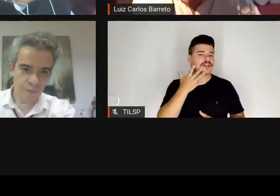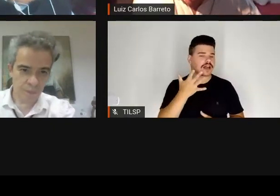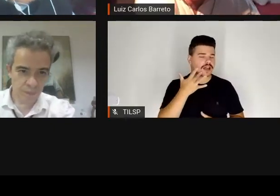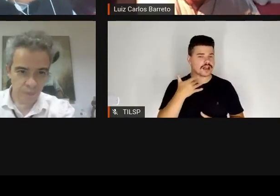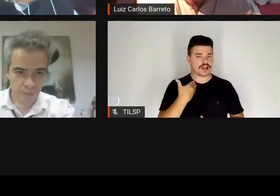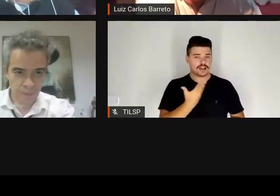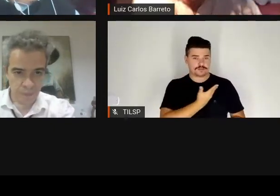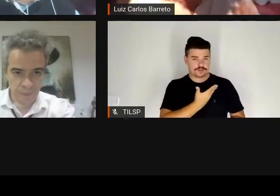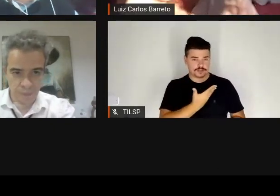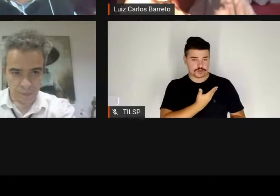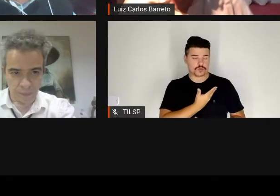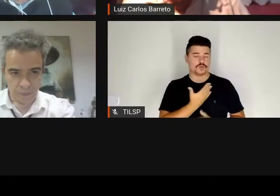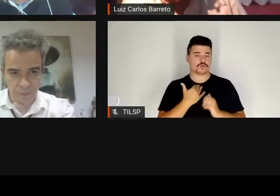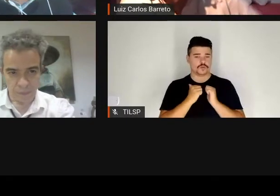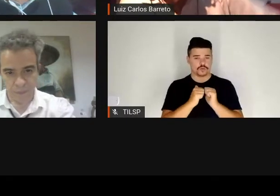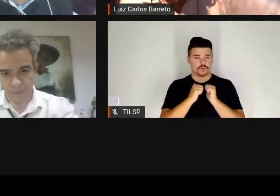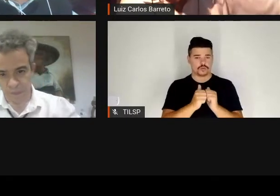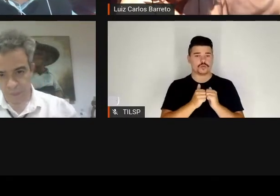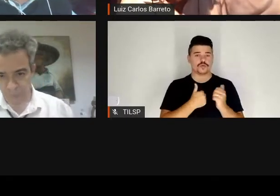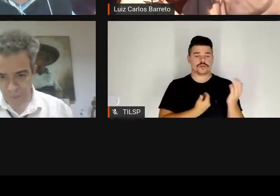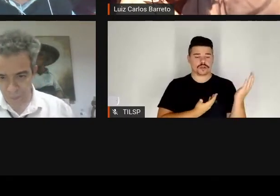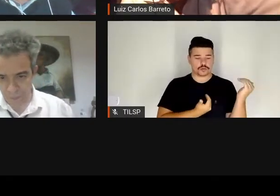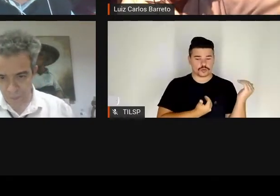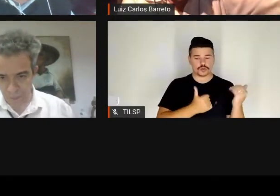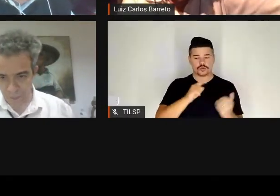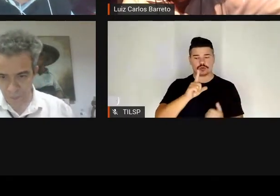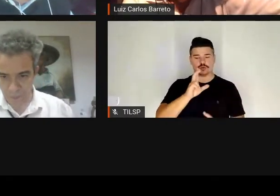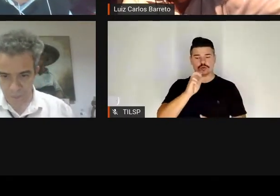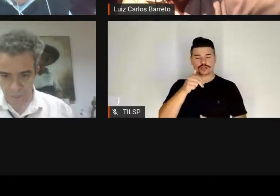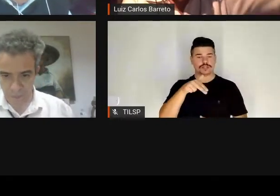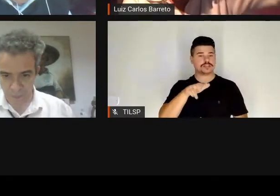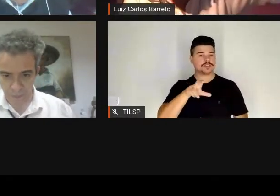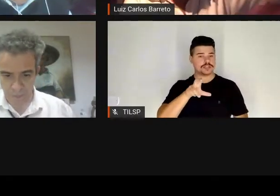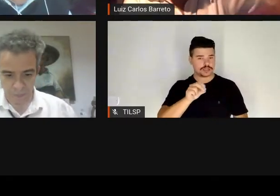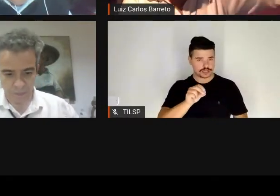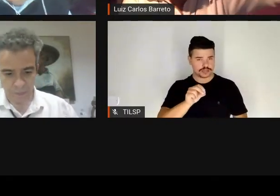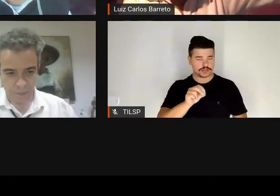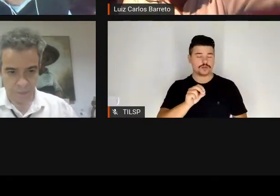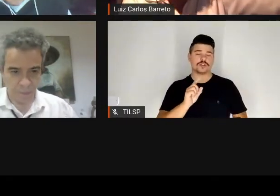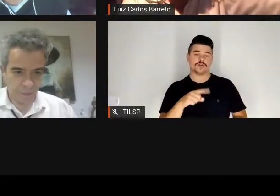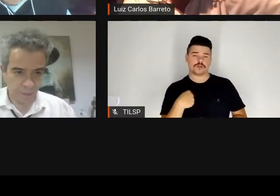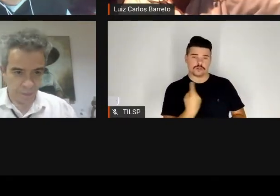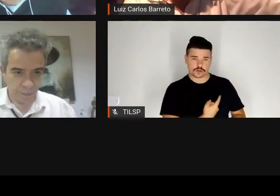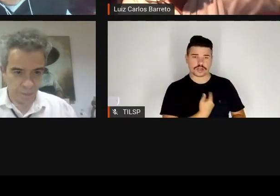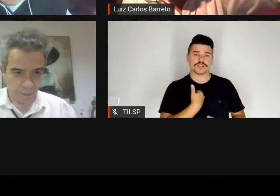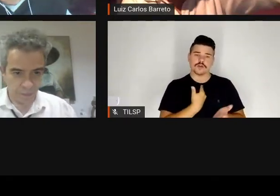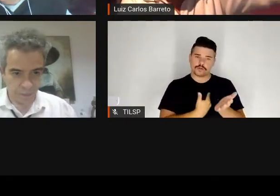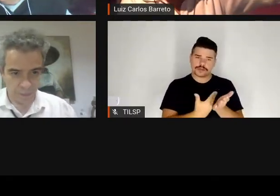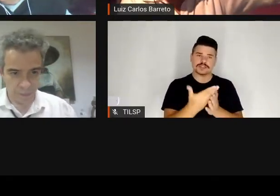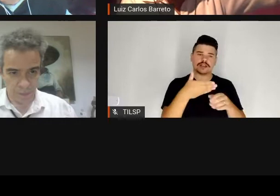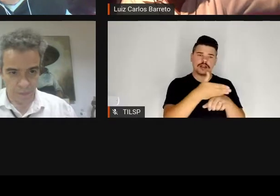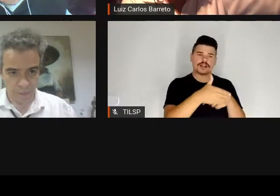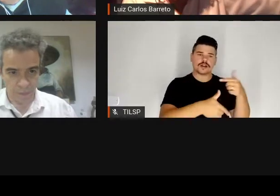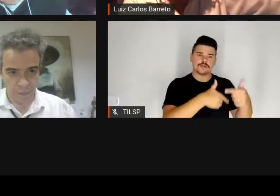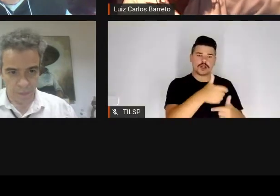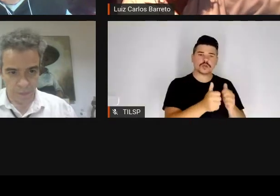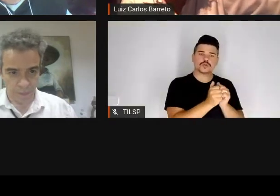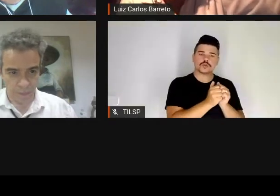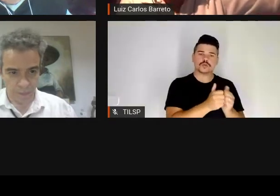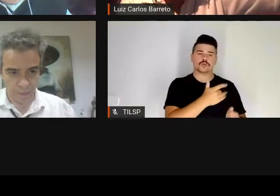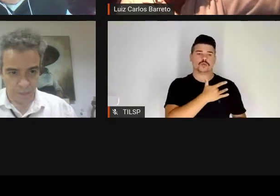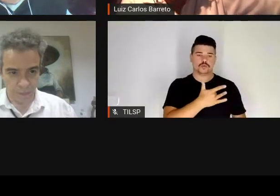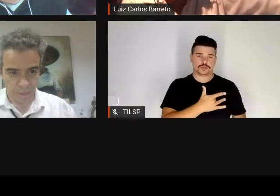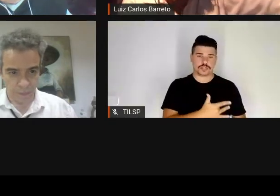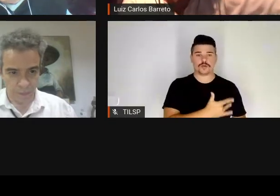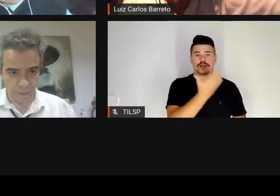juventude, do Luciano quanto mesmo, aí eu entrei para o Cruzeiro através de um concurso